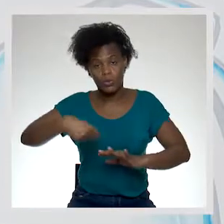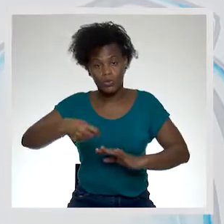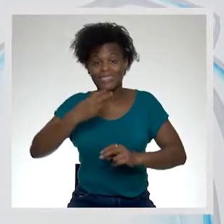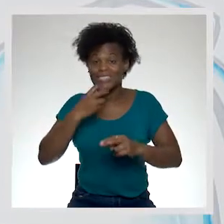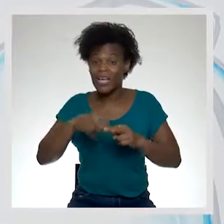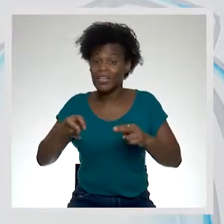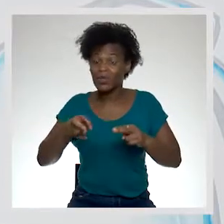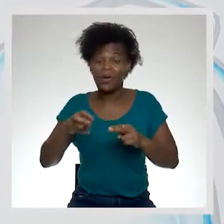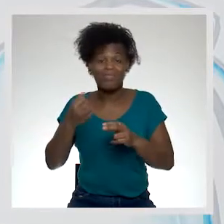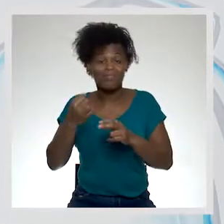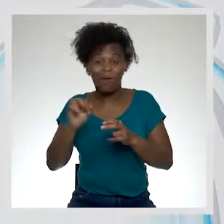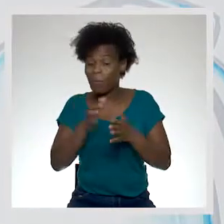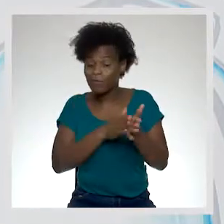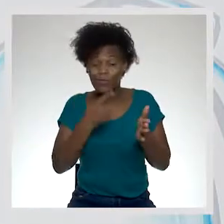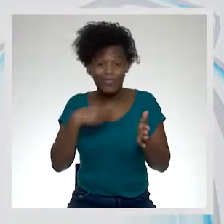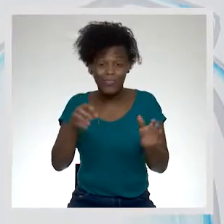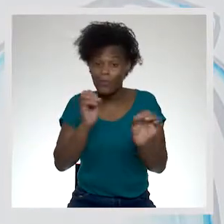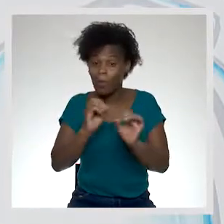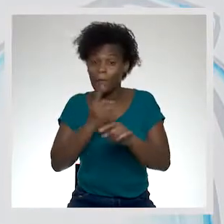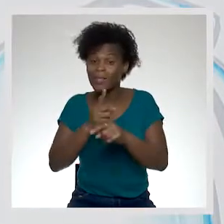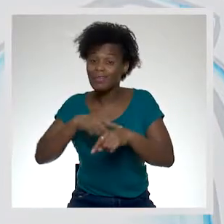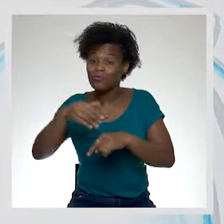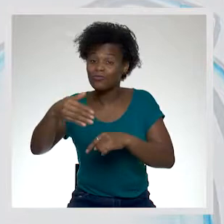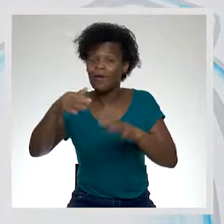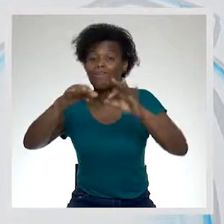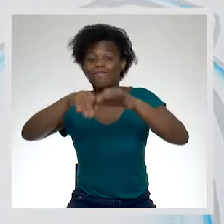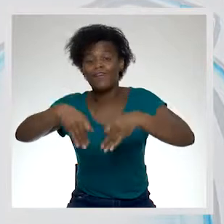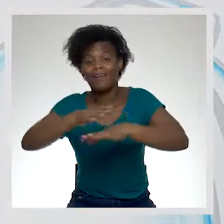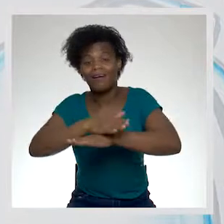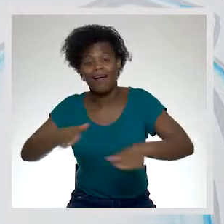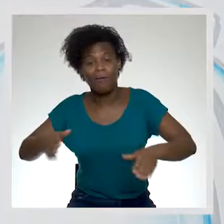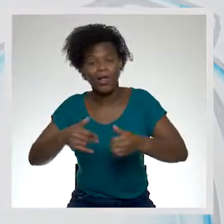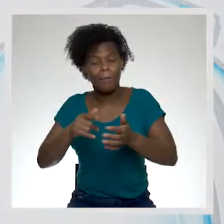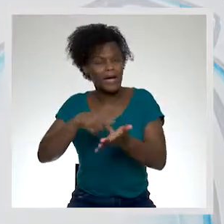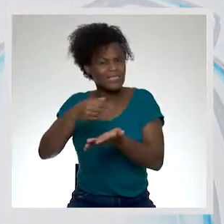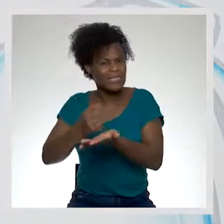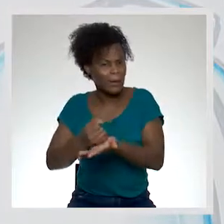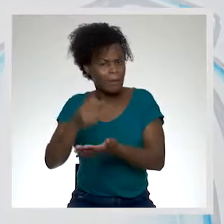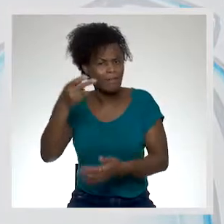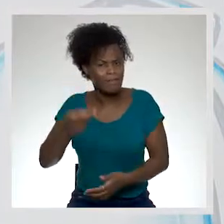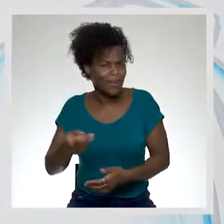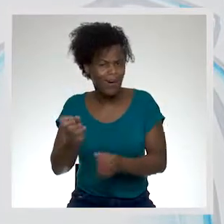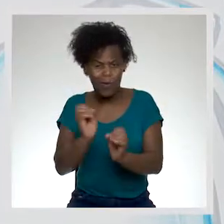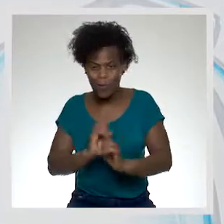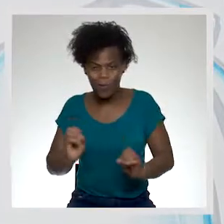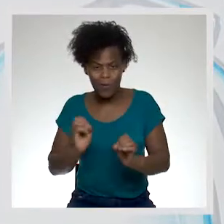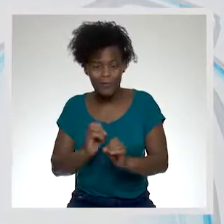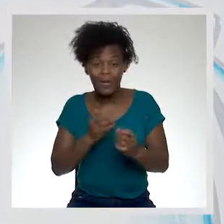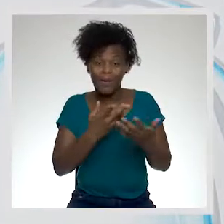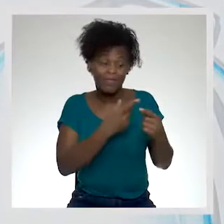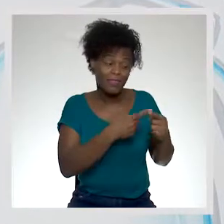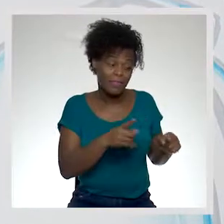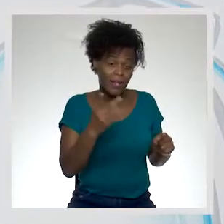porque esgota, termina, não fica para toda a vida. Então, a diferença entre esses